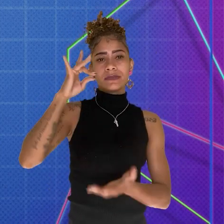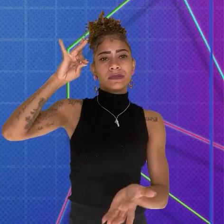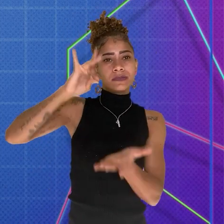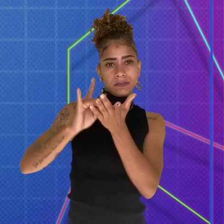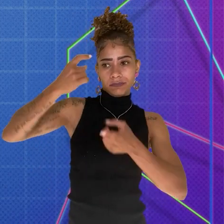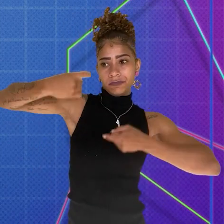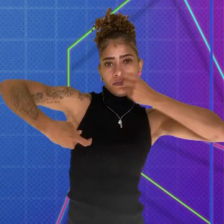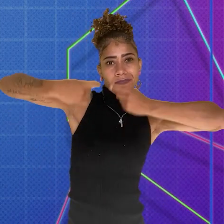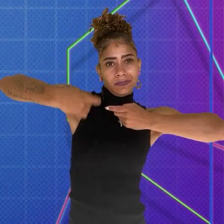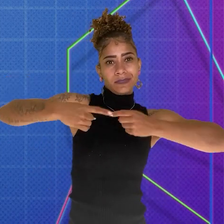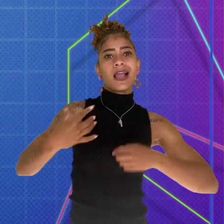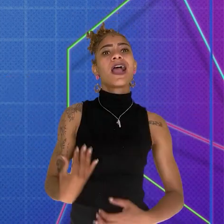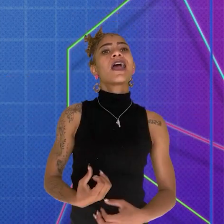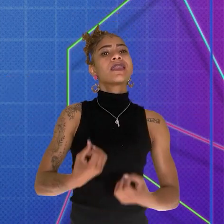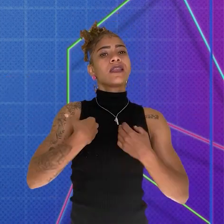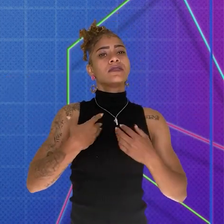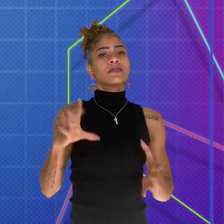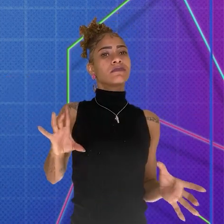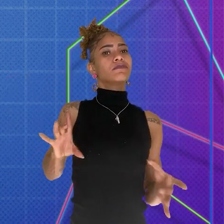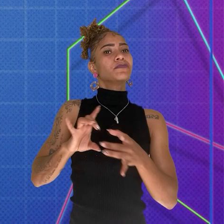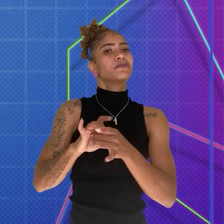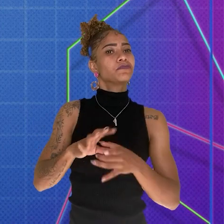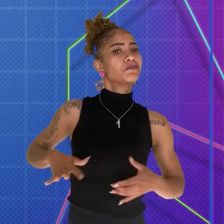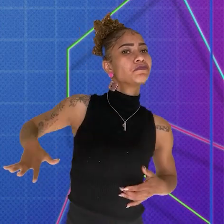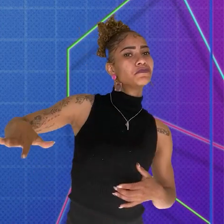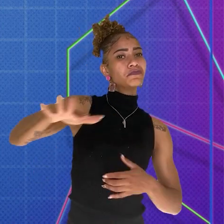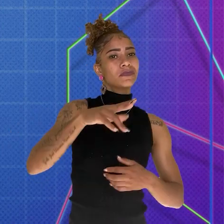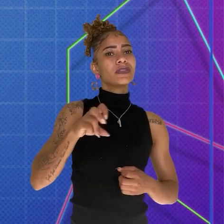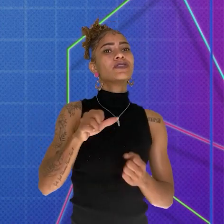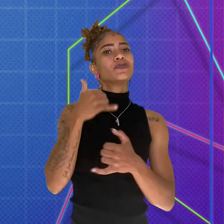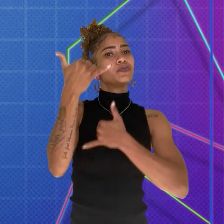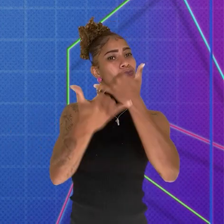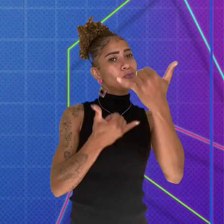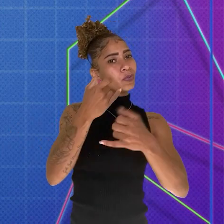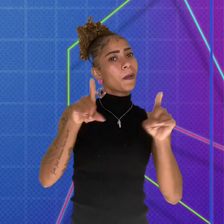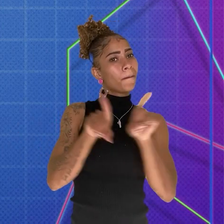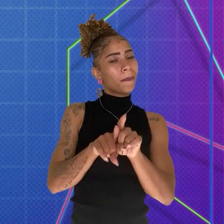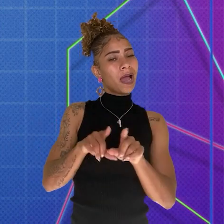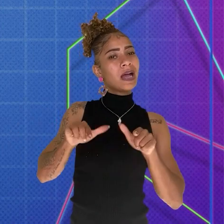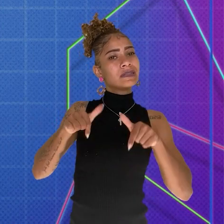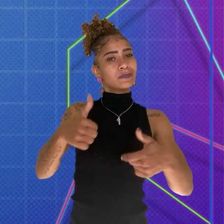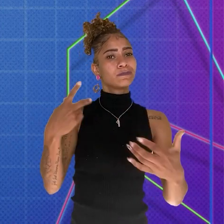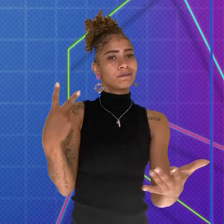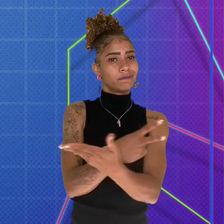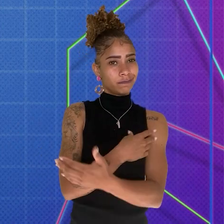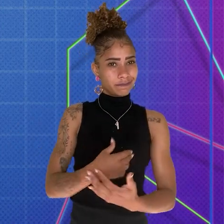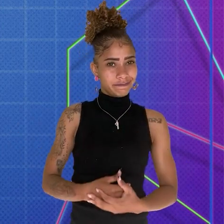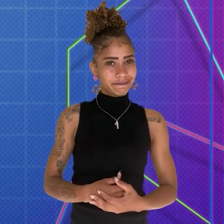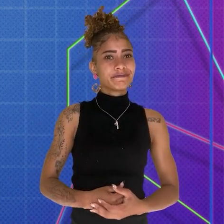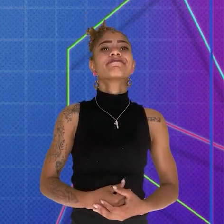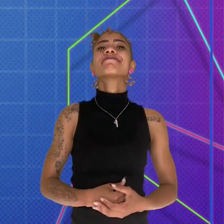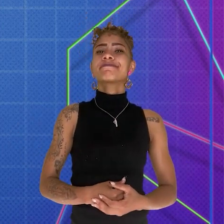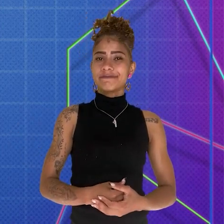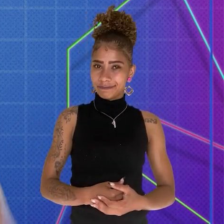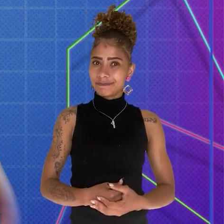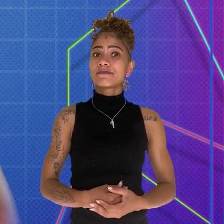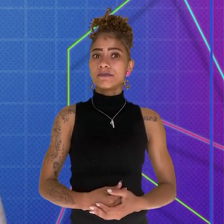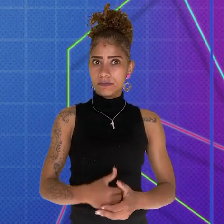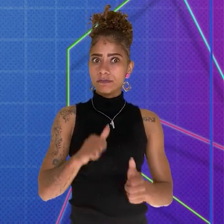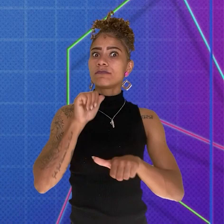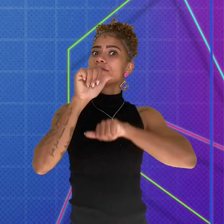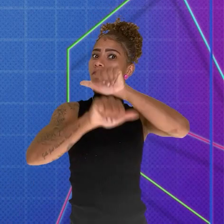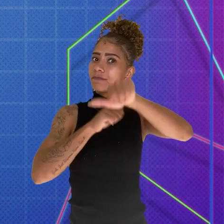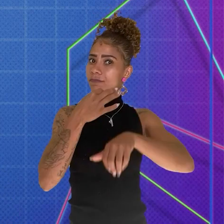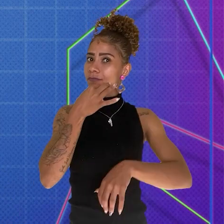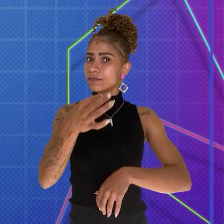realista de batalha, permitindo que o jogador sinta-se mais conectado com o ambiente do jogo e com as ações que estão ocorrendo. A modulação